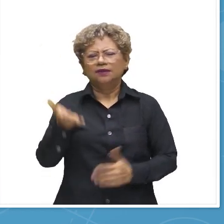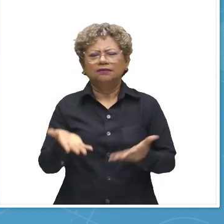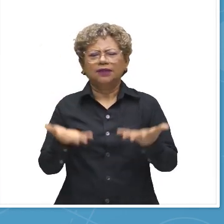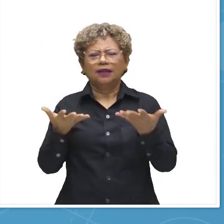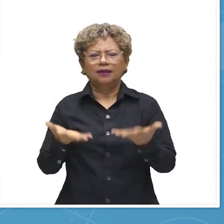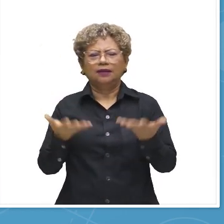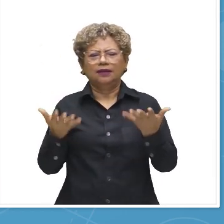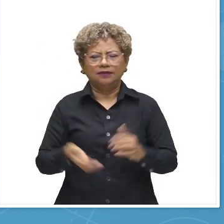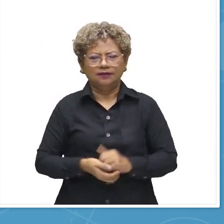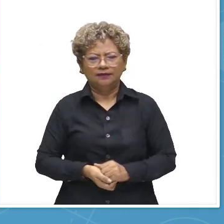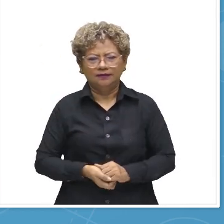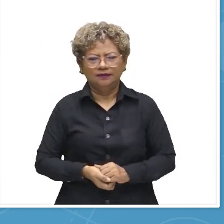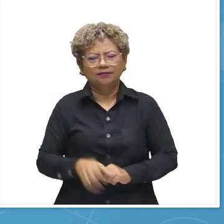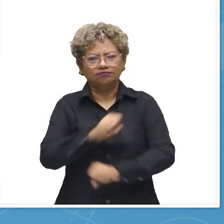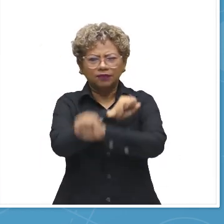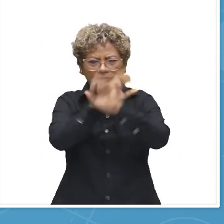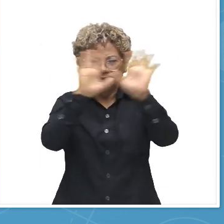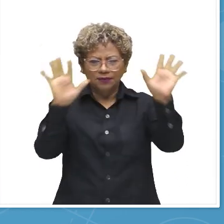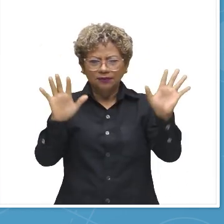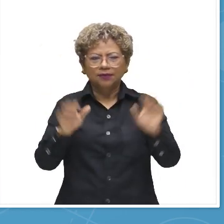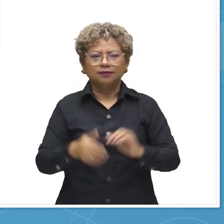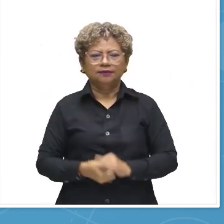Então, resultado aí